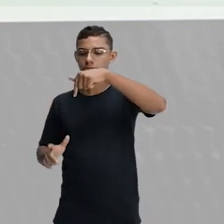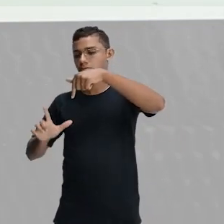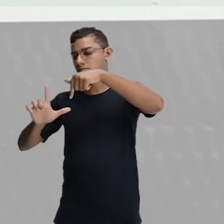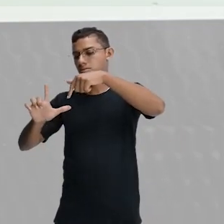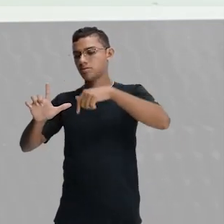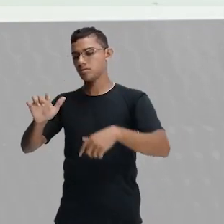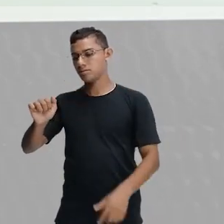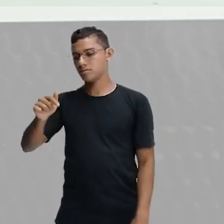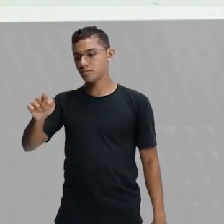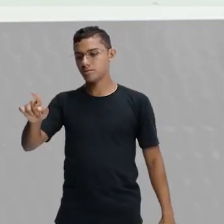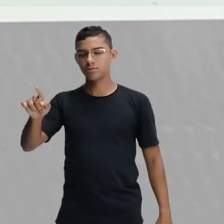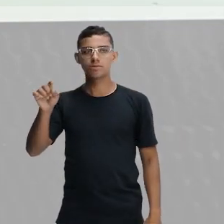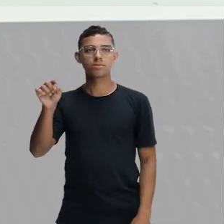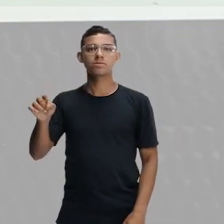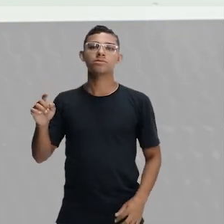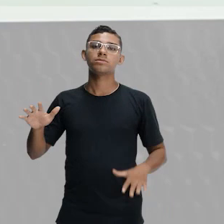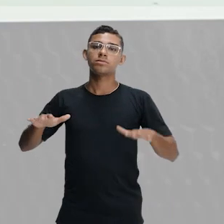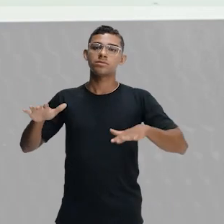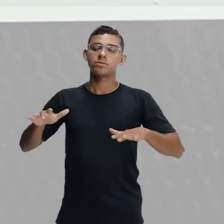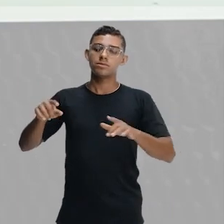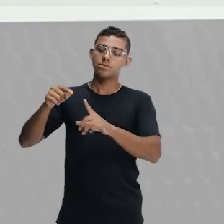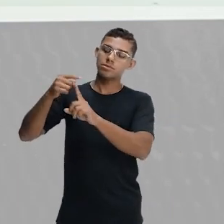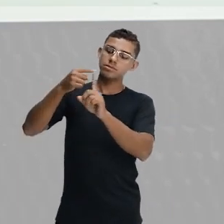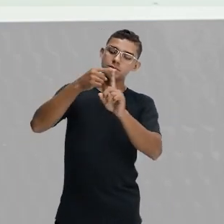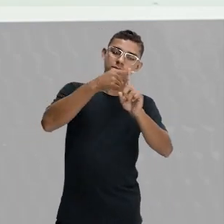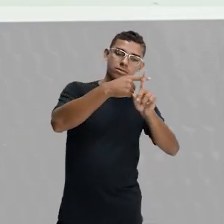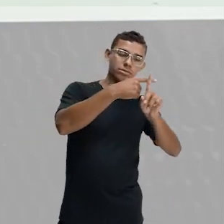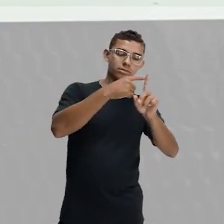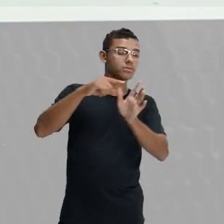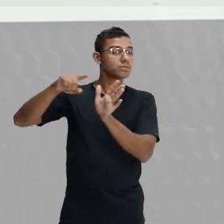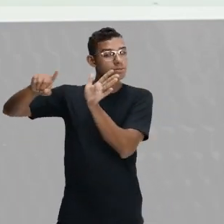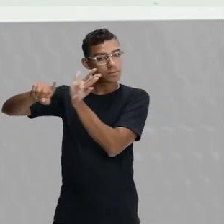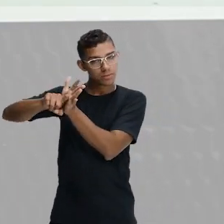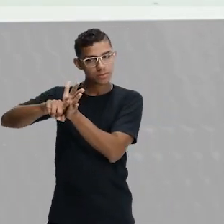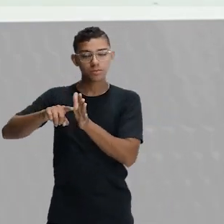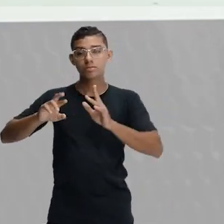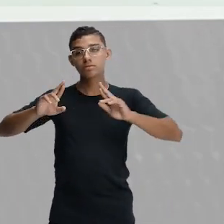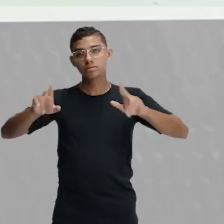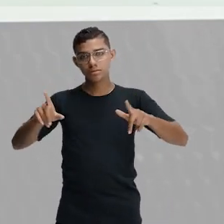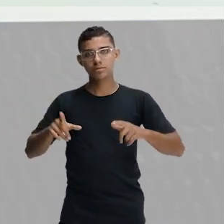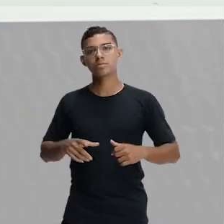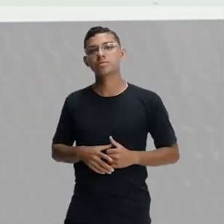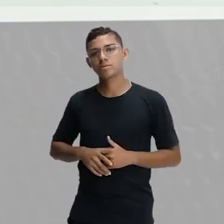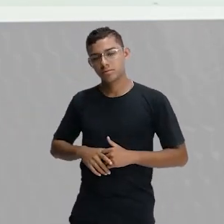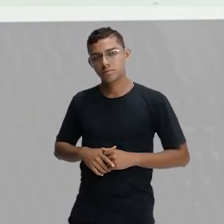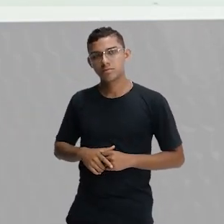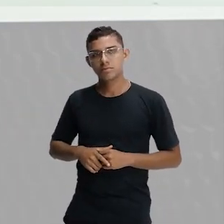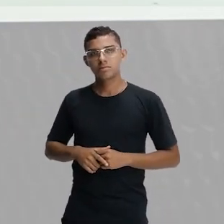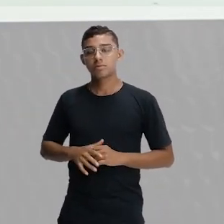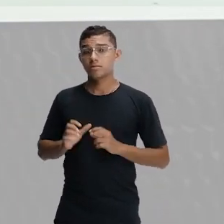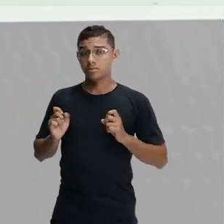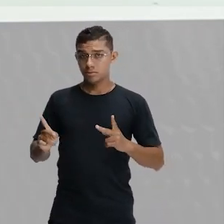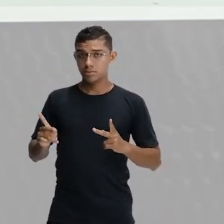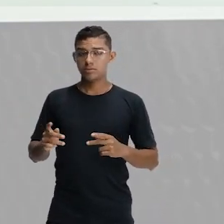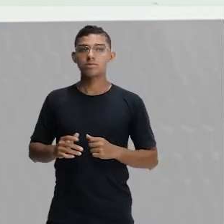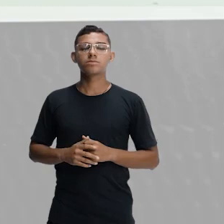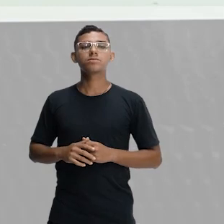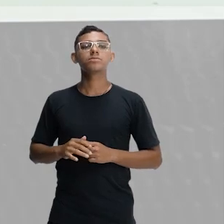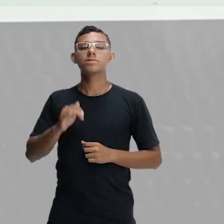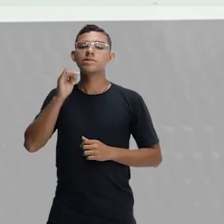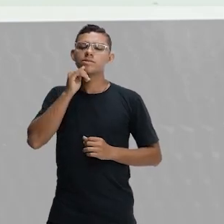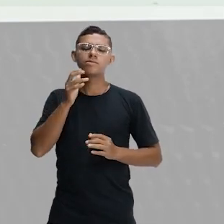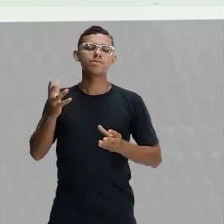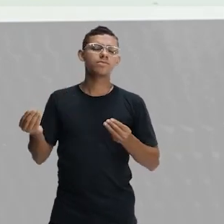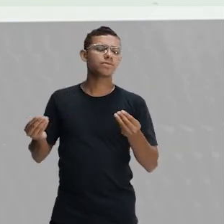única diferença é que com sinais contrários. Ok? Bom, e quanto a esse fluxo de